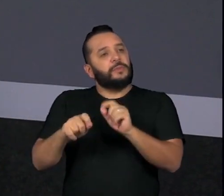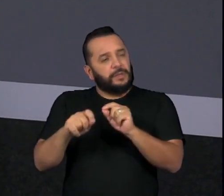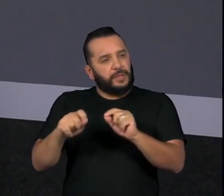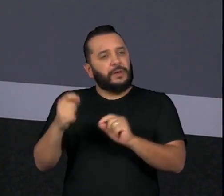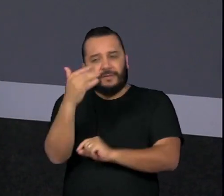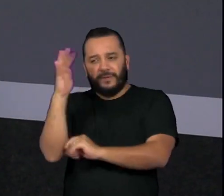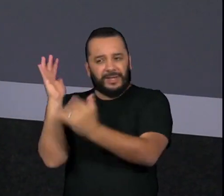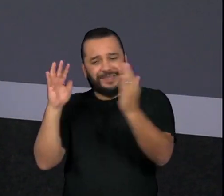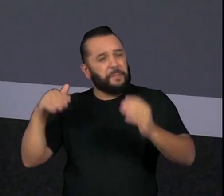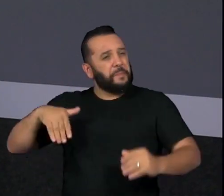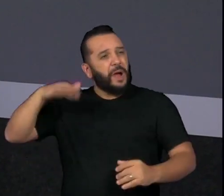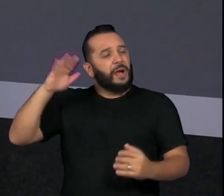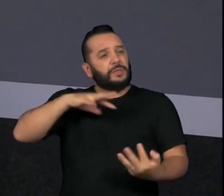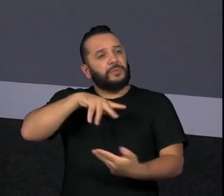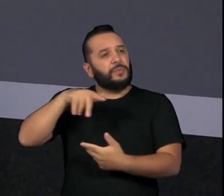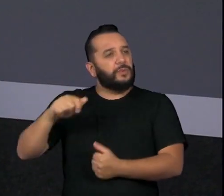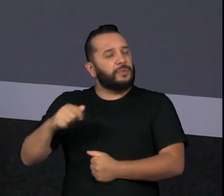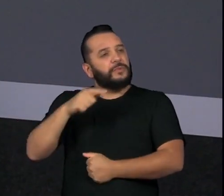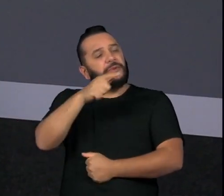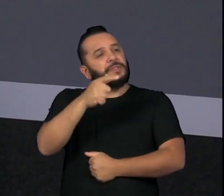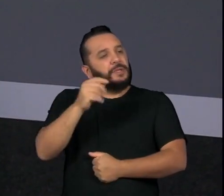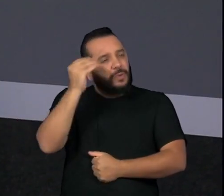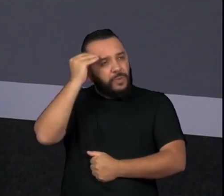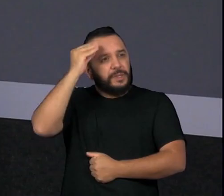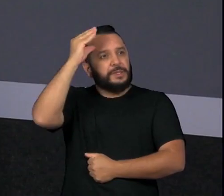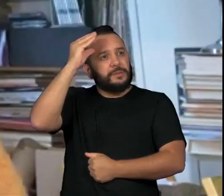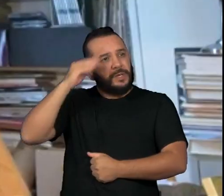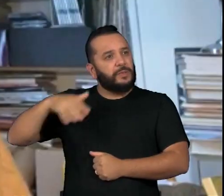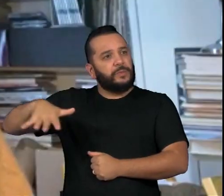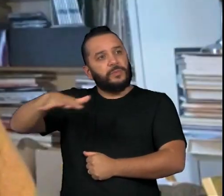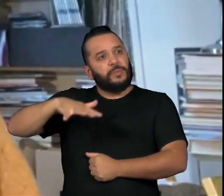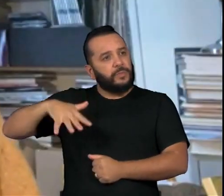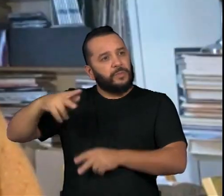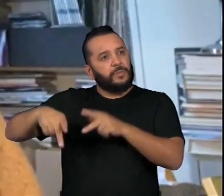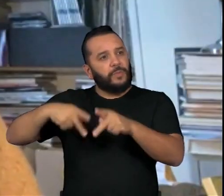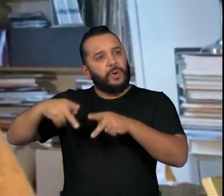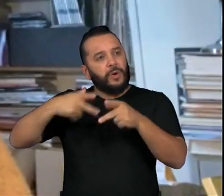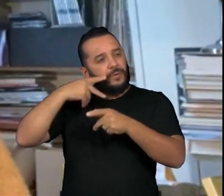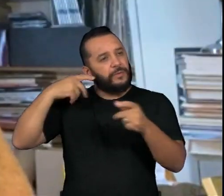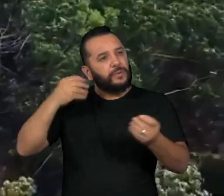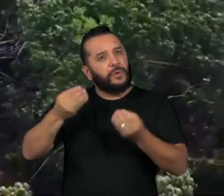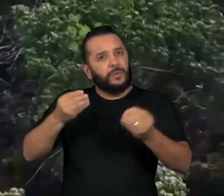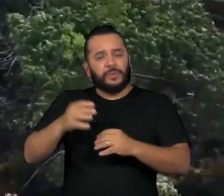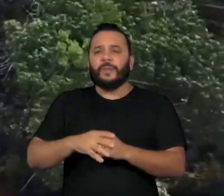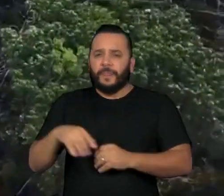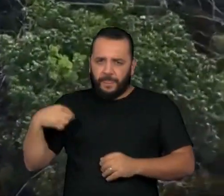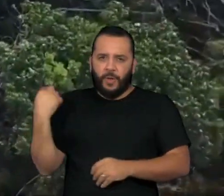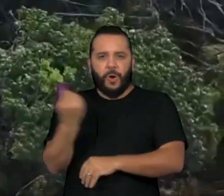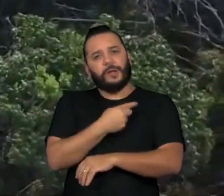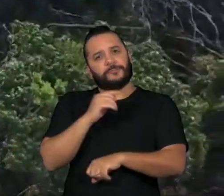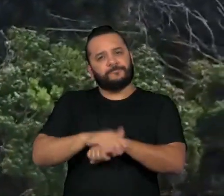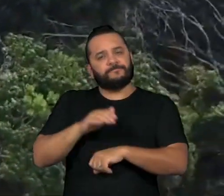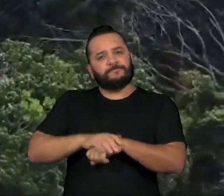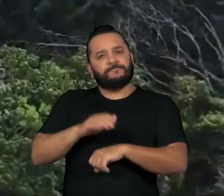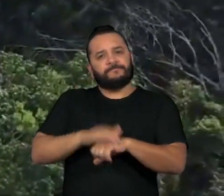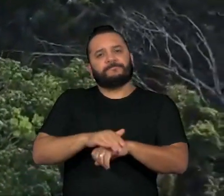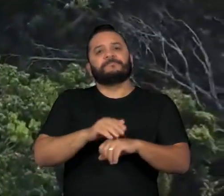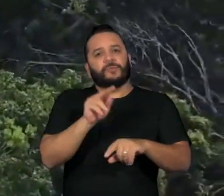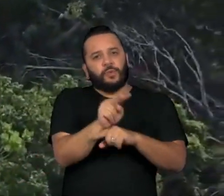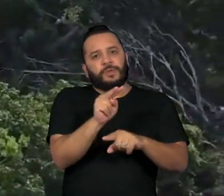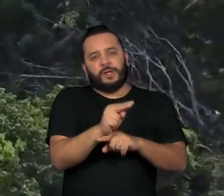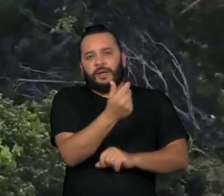querem levar dos saberes dos povos originários nesse sentido? Nós cuidamos da nossa floresta. A gente sabe que não